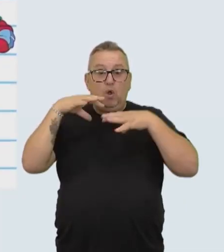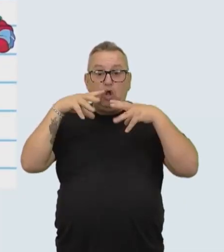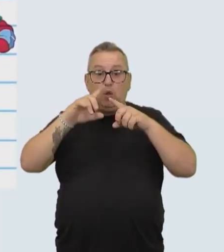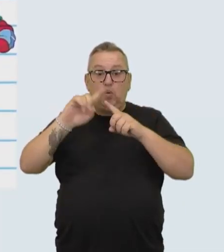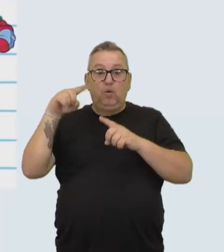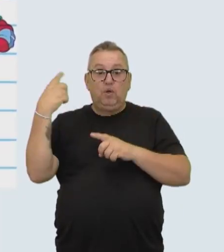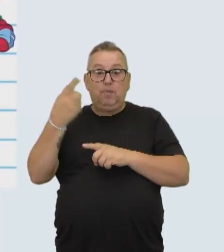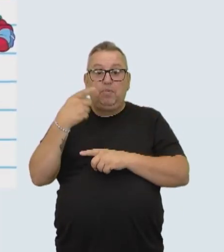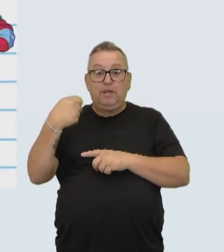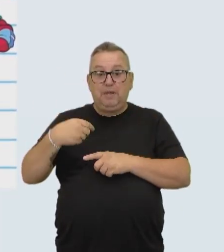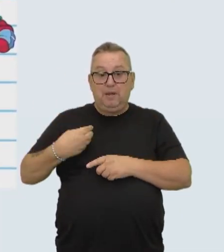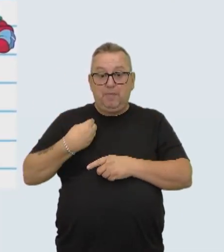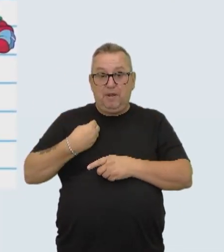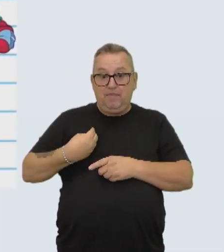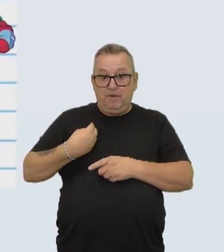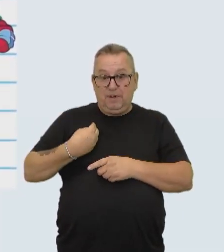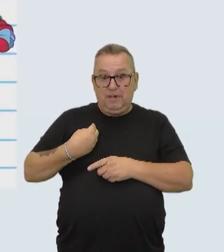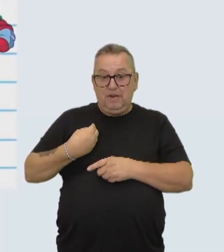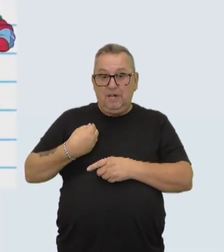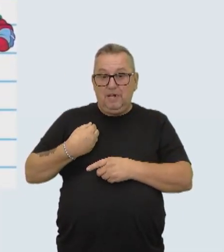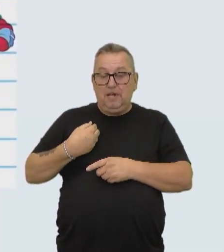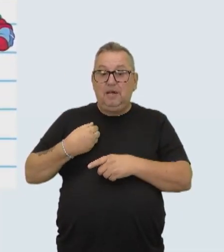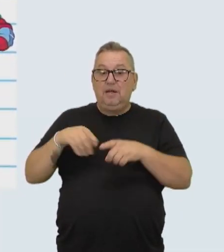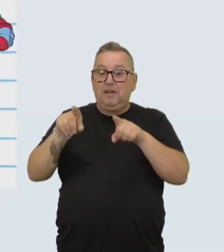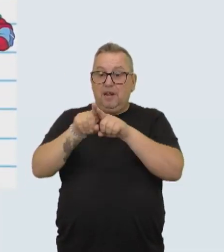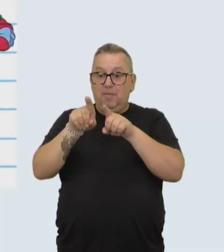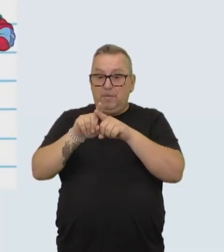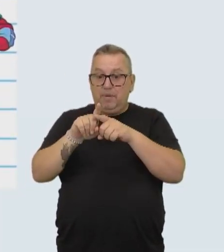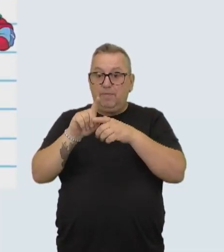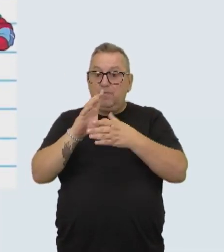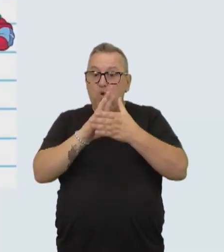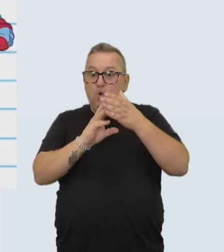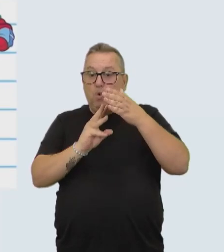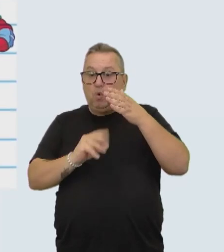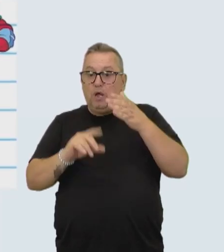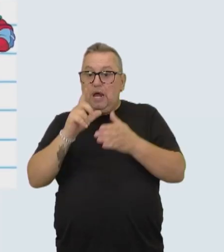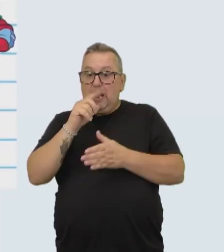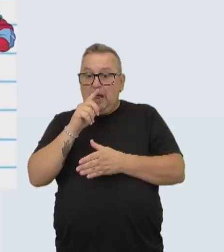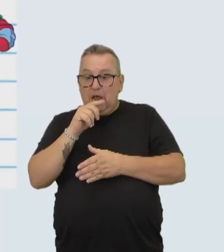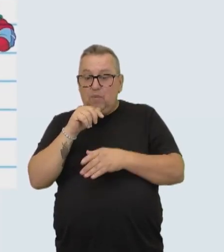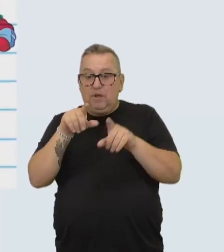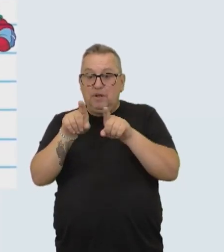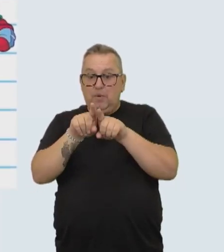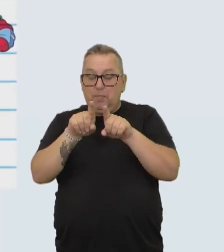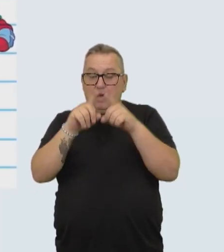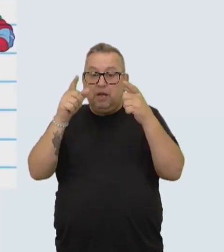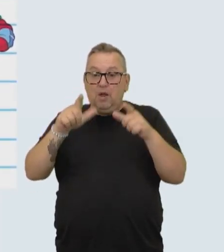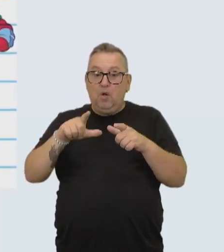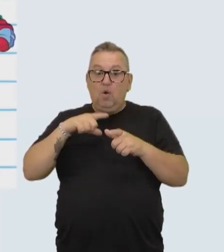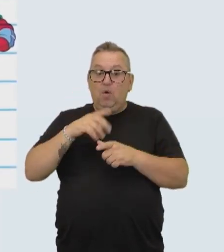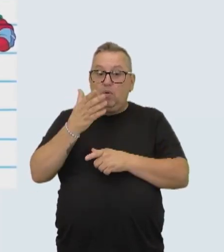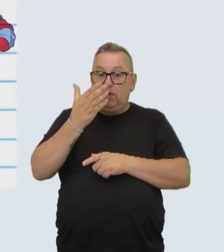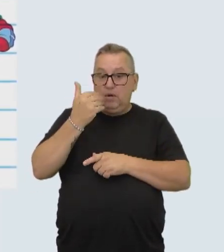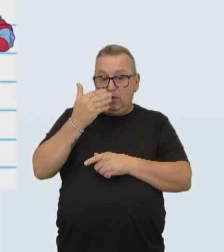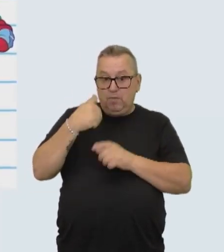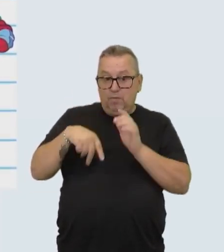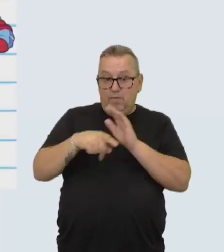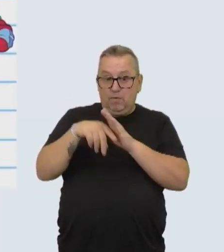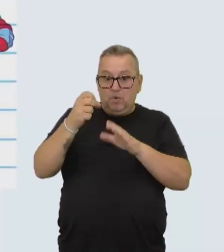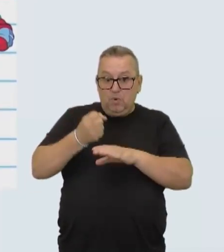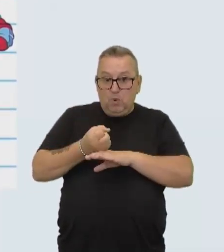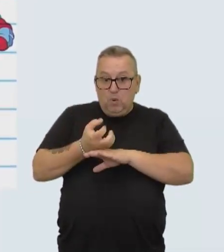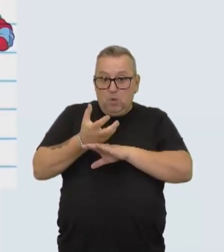necessário para a vida. Além disso, ele filtra e armazena em parte a água que bebemos. É nele que os alimentos de origem